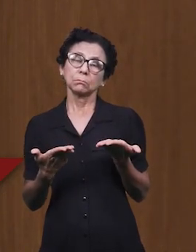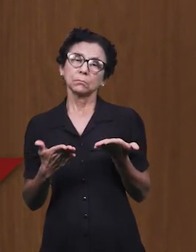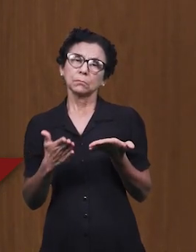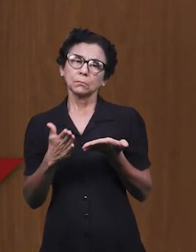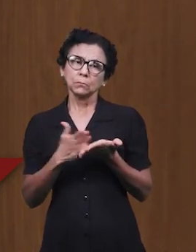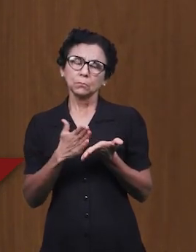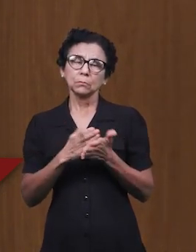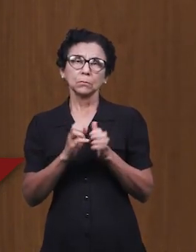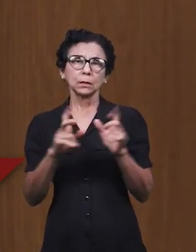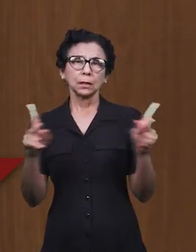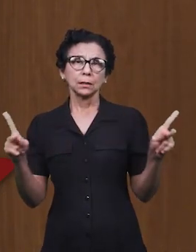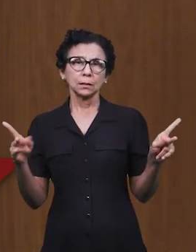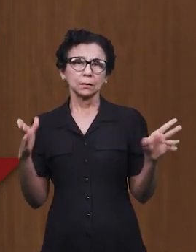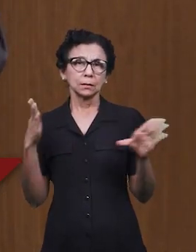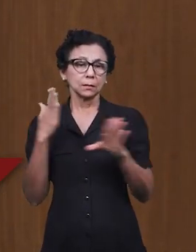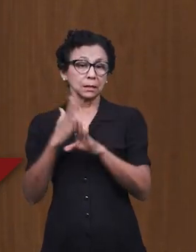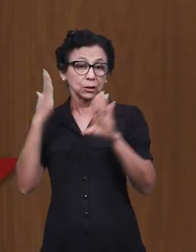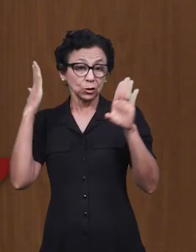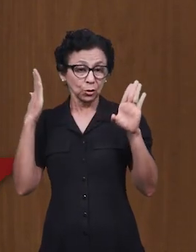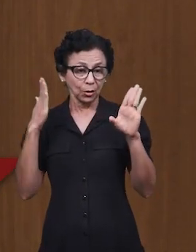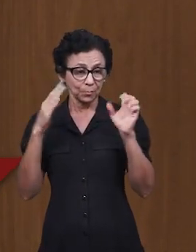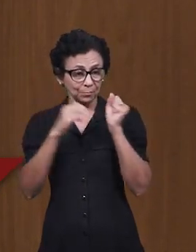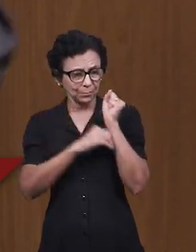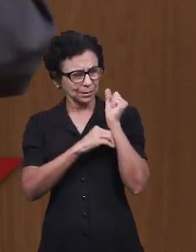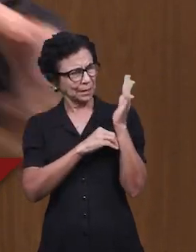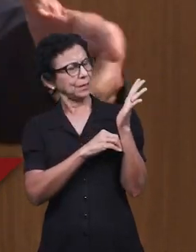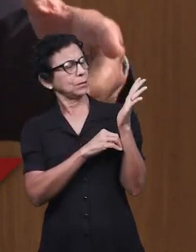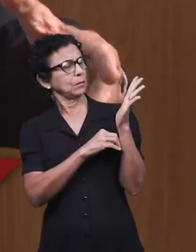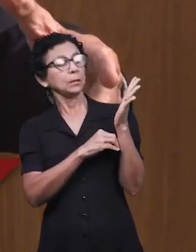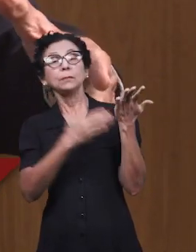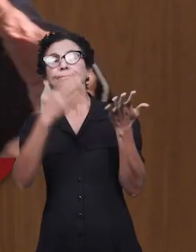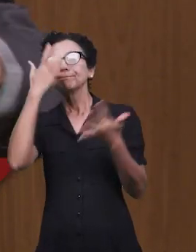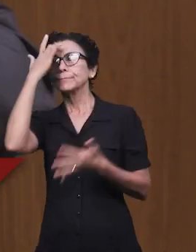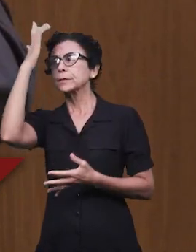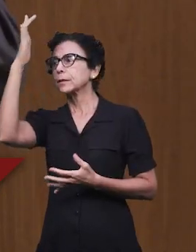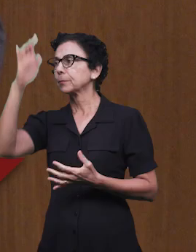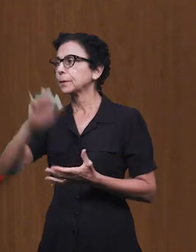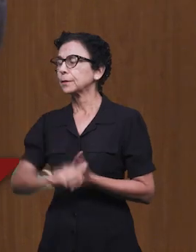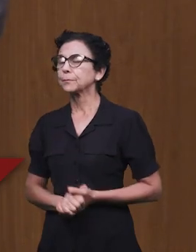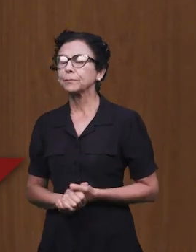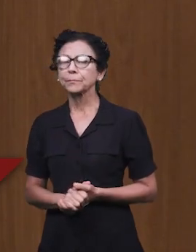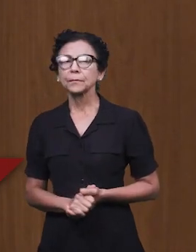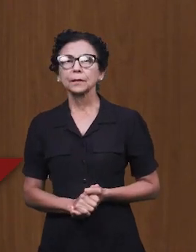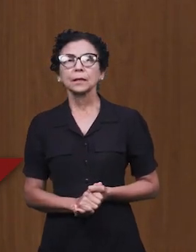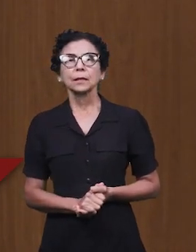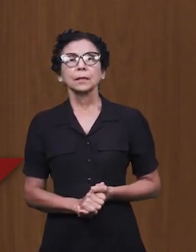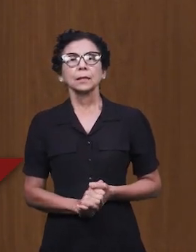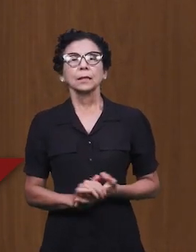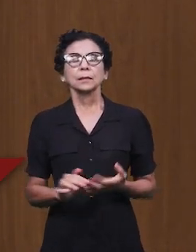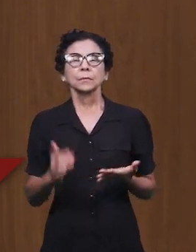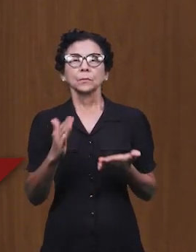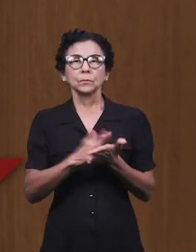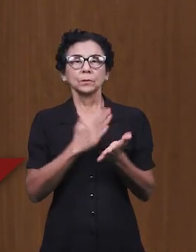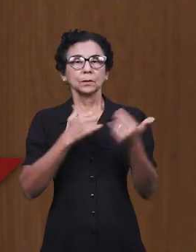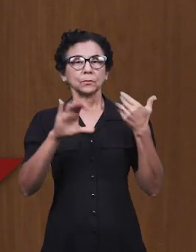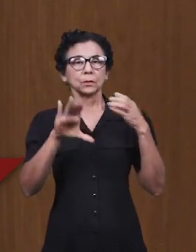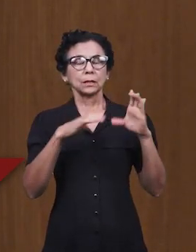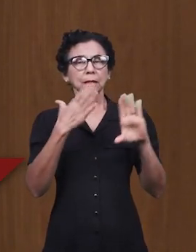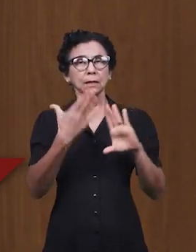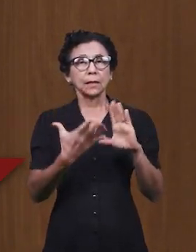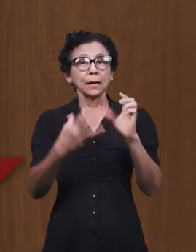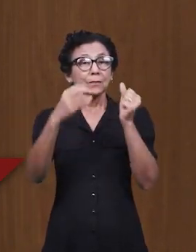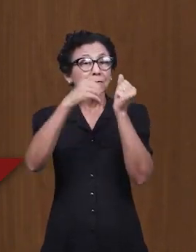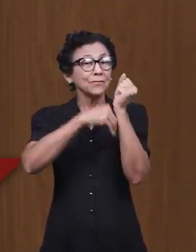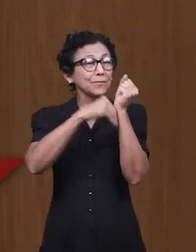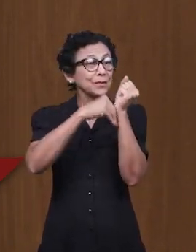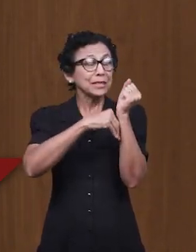diz, eu não sabia disso. É como Cantares. Você descobre a revelação que está dentro de Cantares, as pessoas ficam maravilhadas. Como é que é isso?